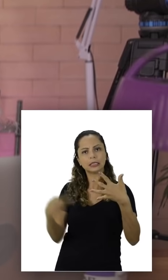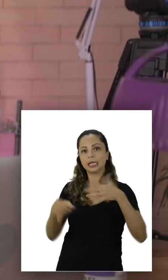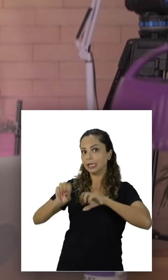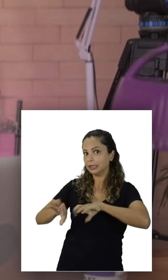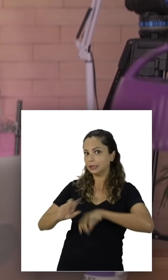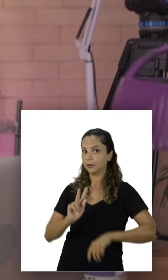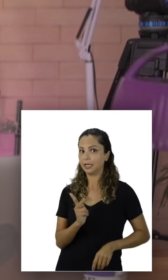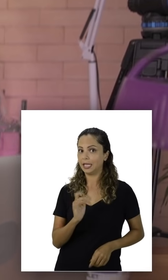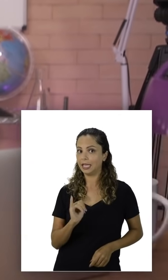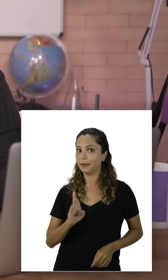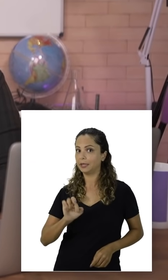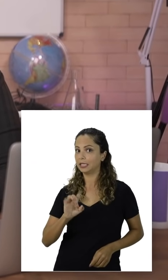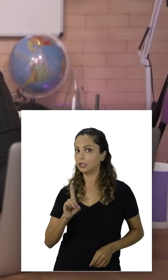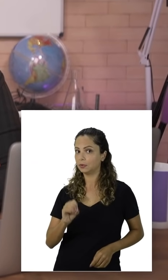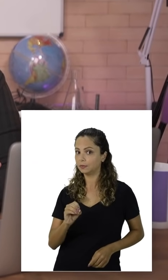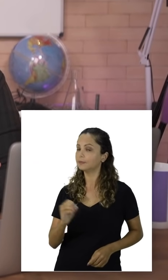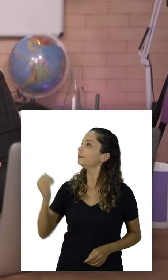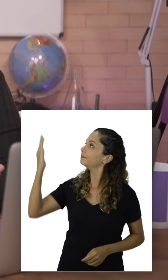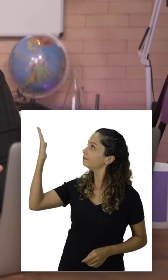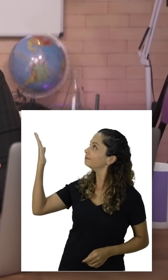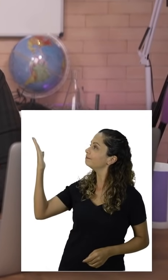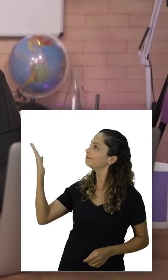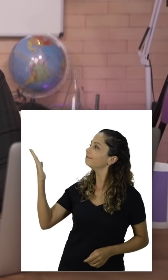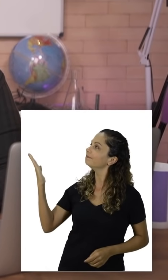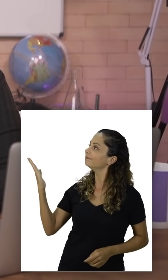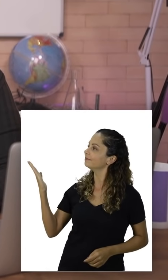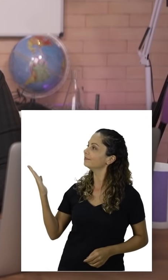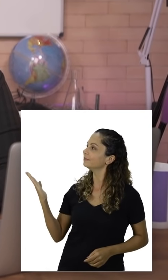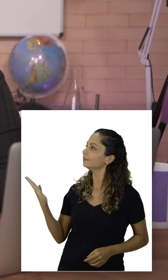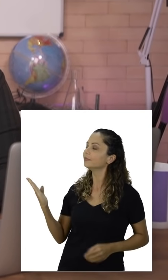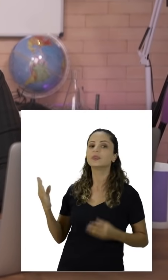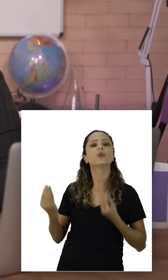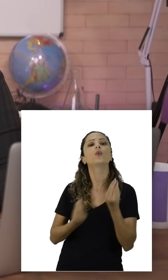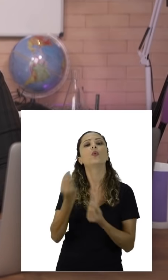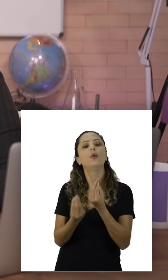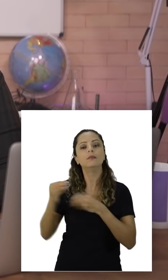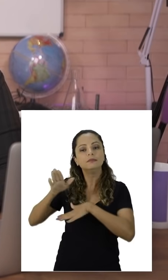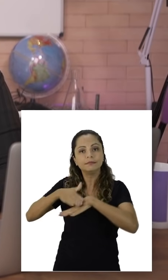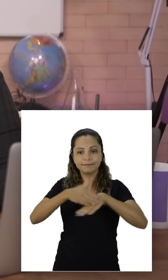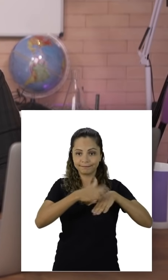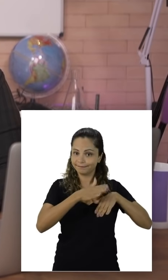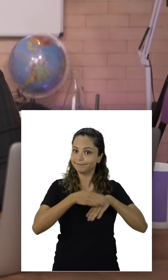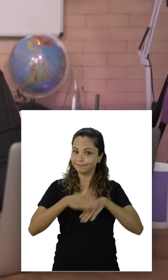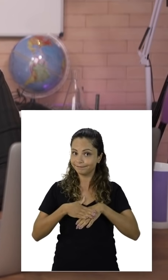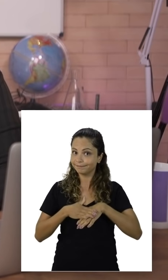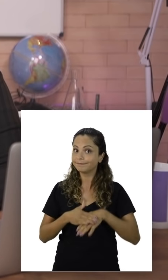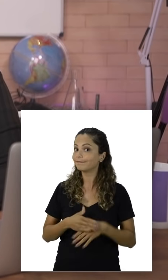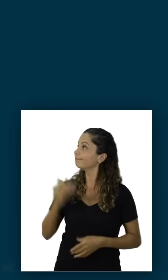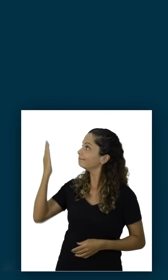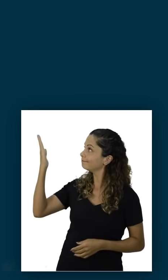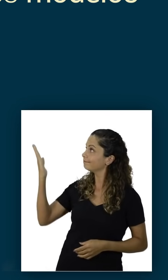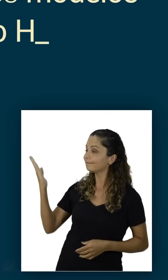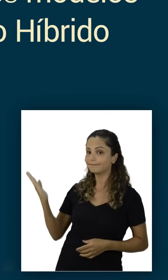mais utilizados, como sala de aula invertida, laboratório rotacional, rotação individual e o modelo